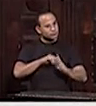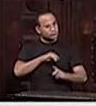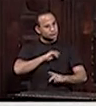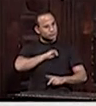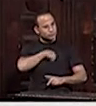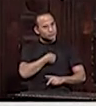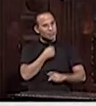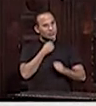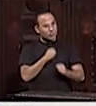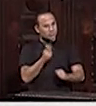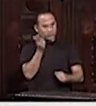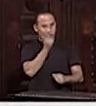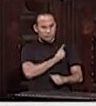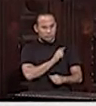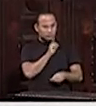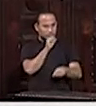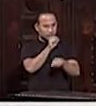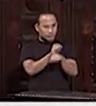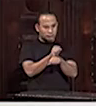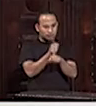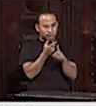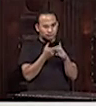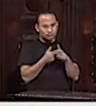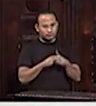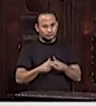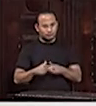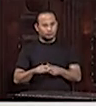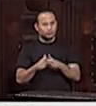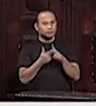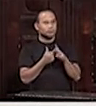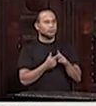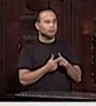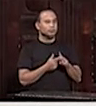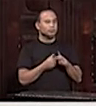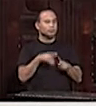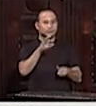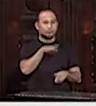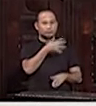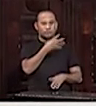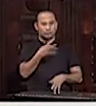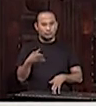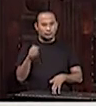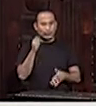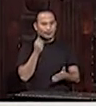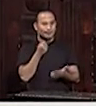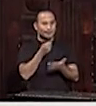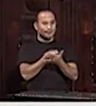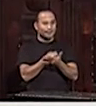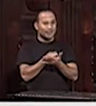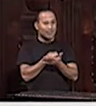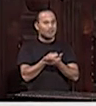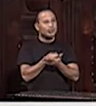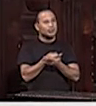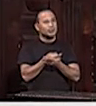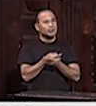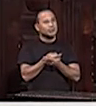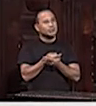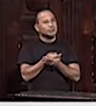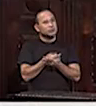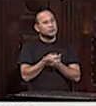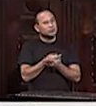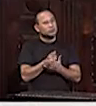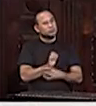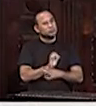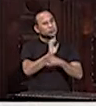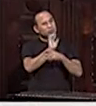e esperamos uma regularização no calendário dos pagamentos do Estado, para que os servidores